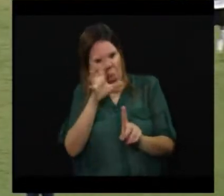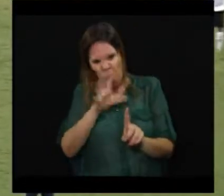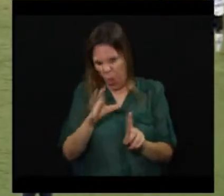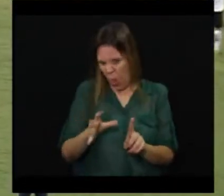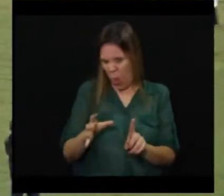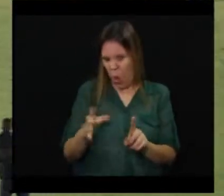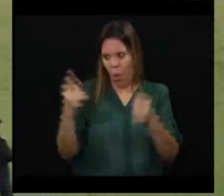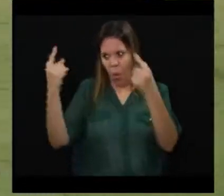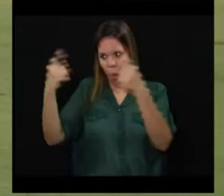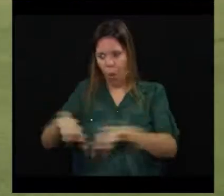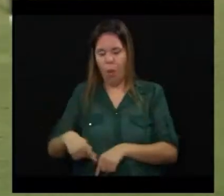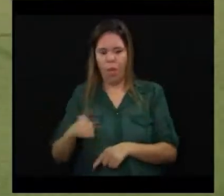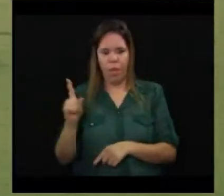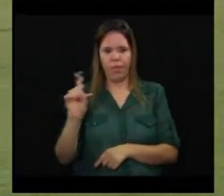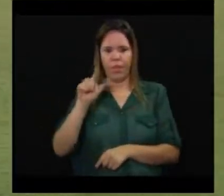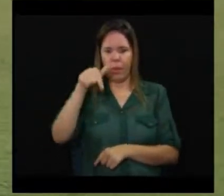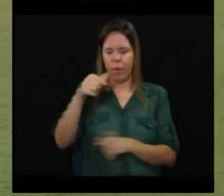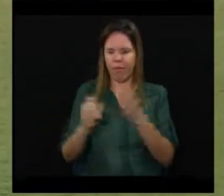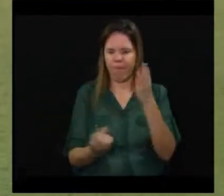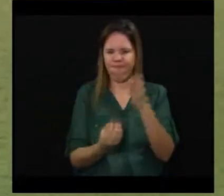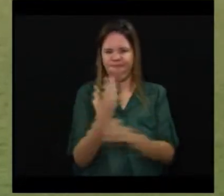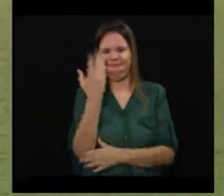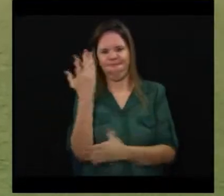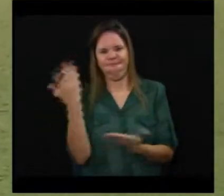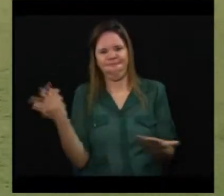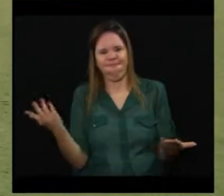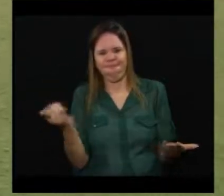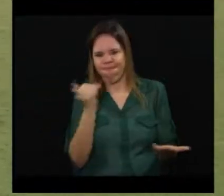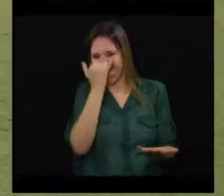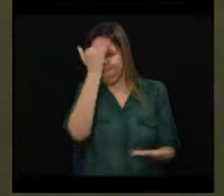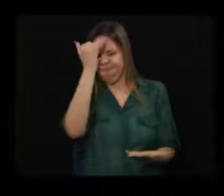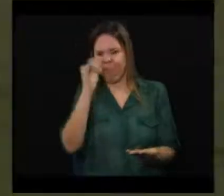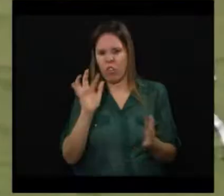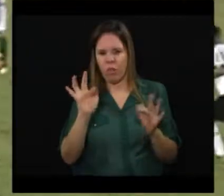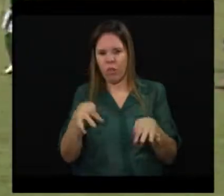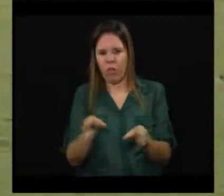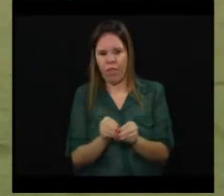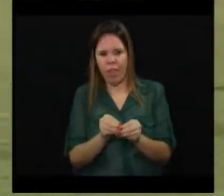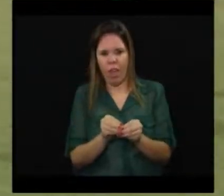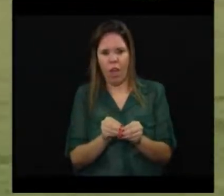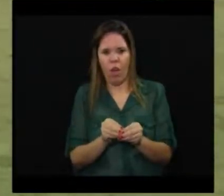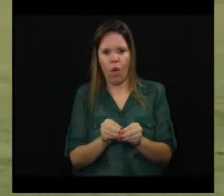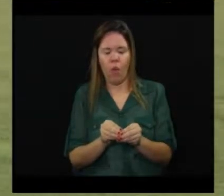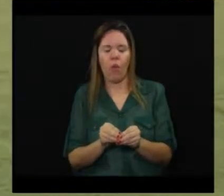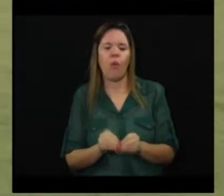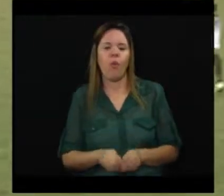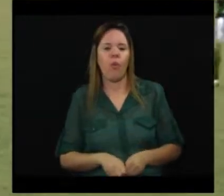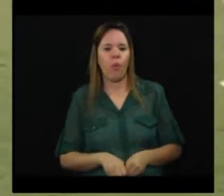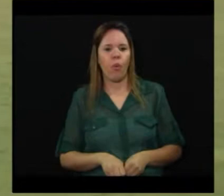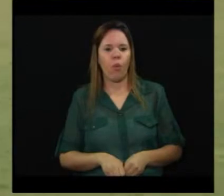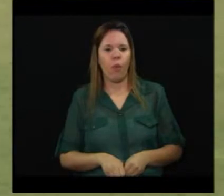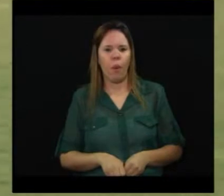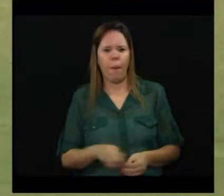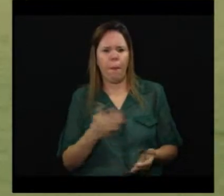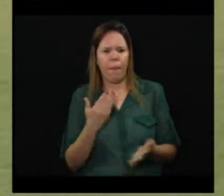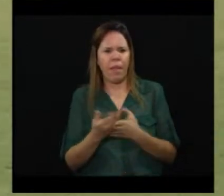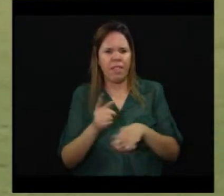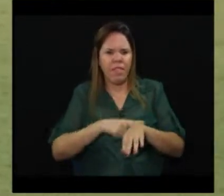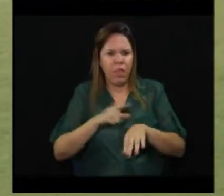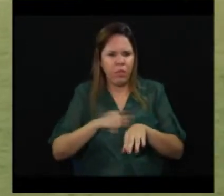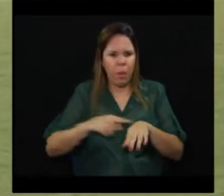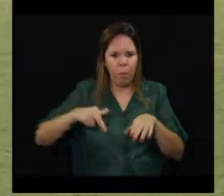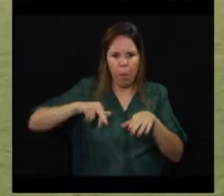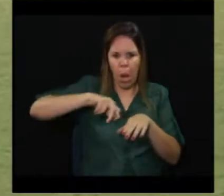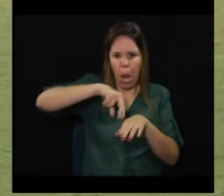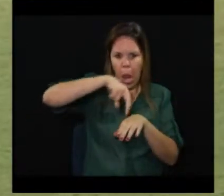adversário e o castigo veio nos acréscimos da etapa final. O zagueiro Bruno Lima perdeu tempo de bola, deu